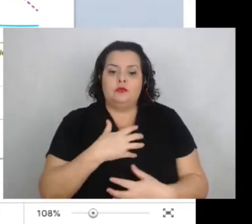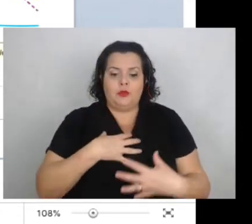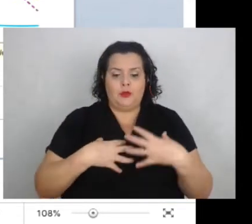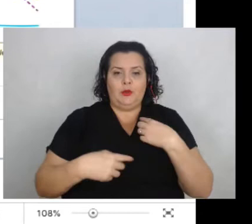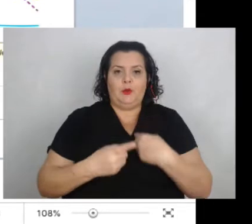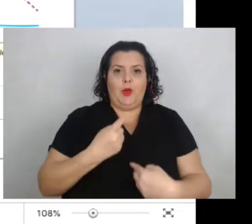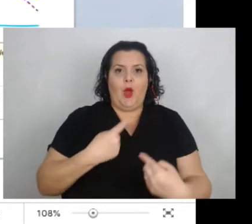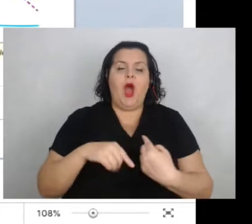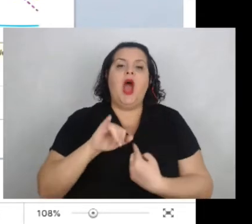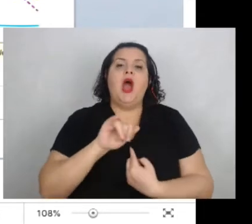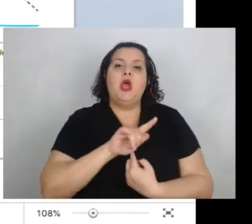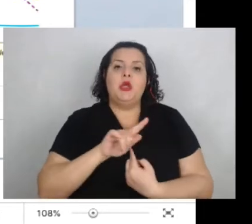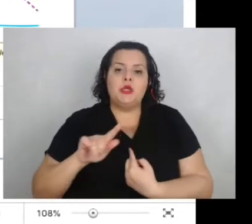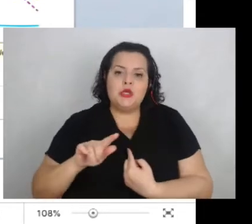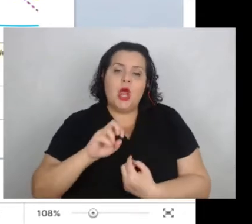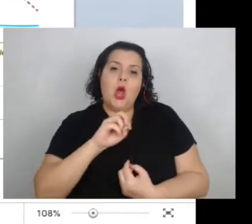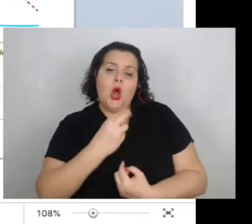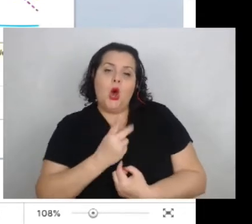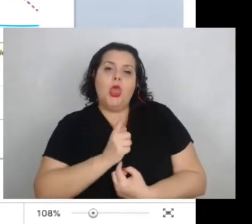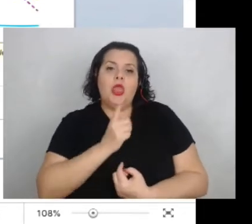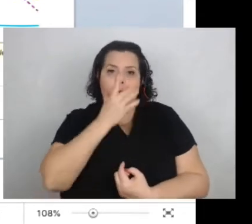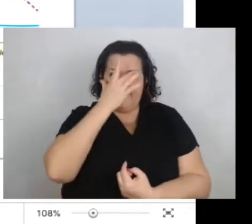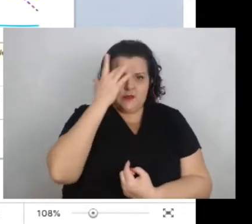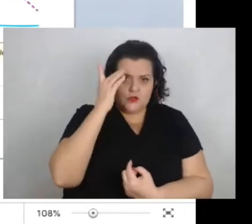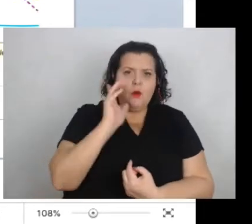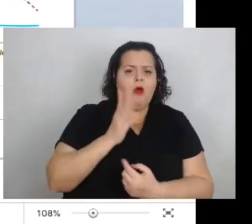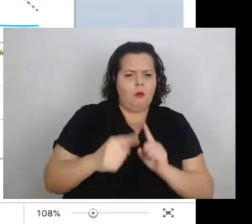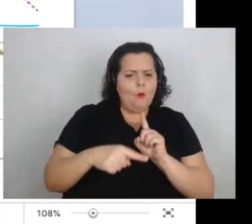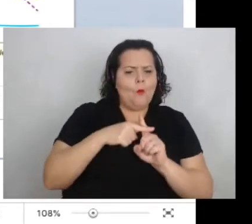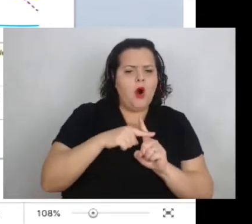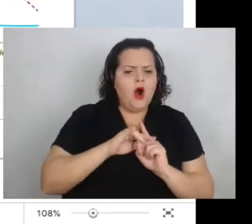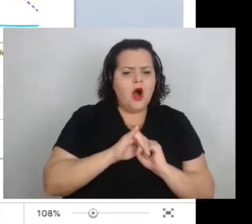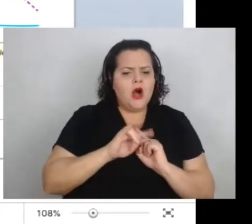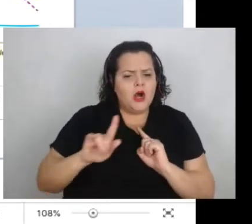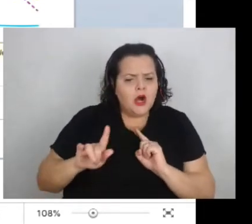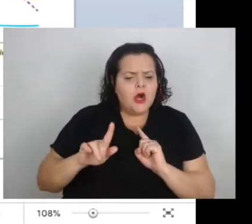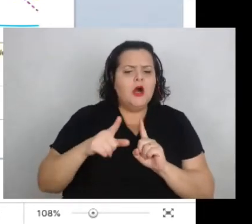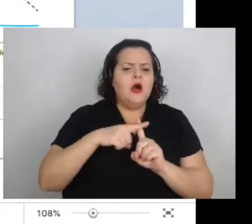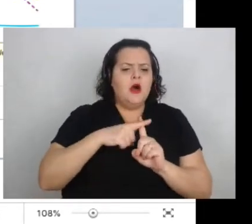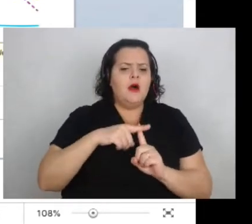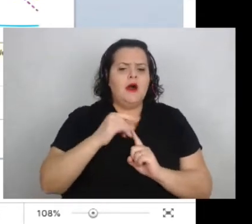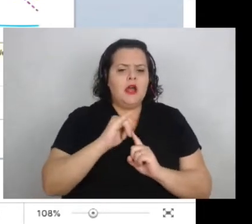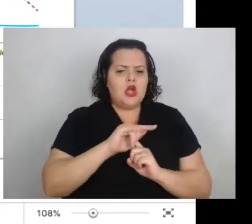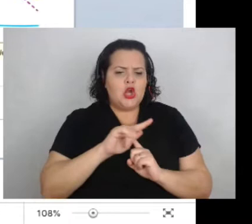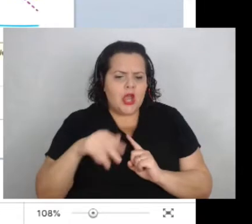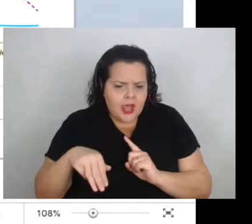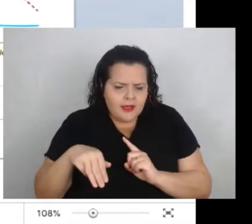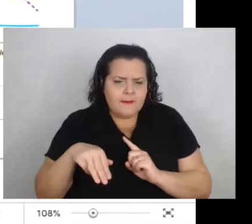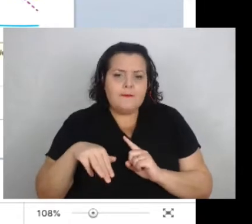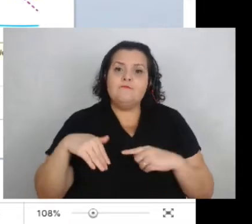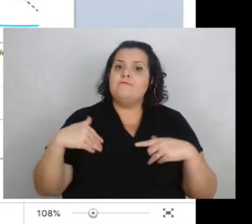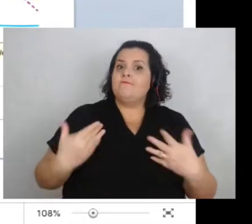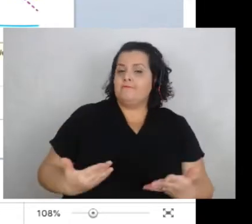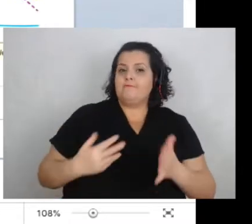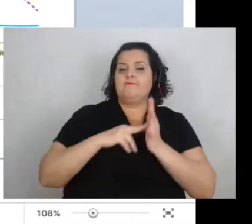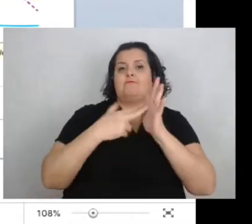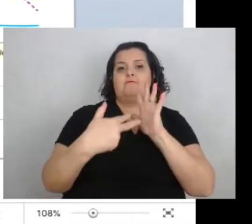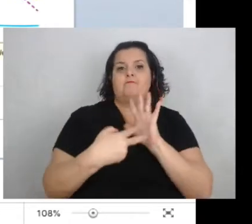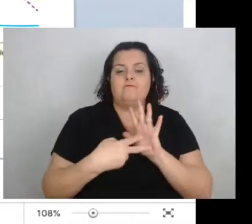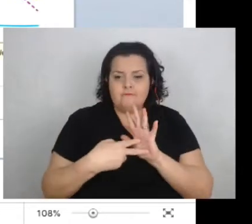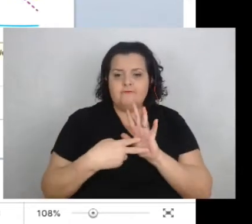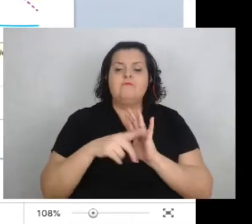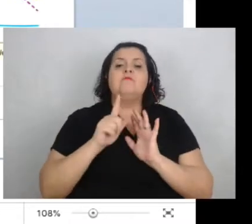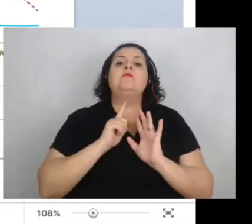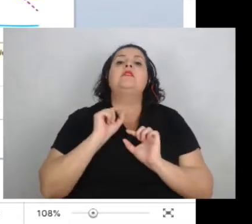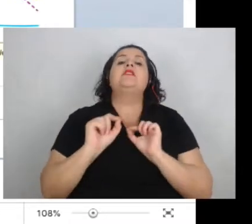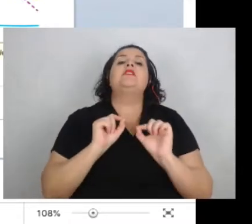com IgM e IgG, sendo que essa IgM, ela está significando já uma